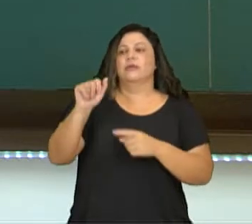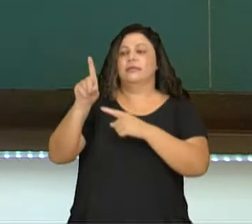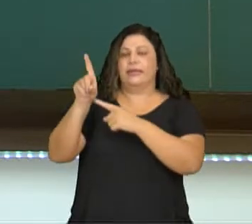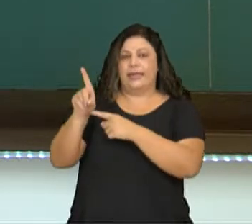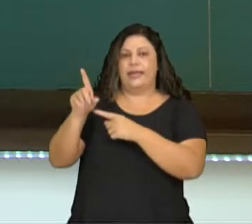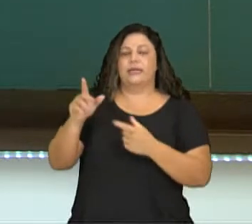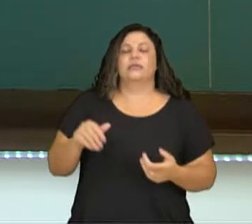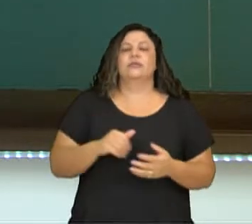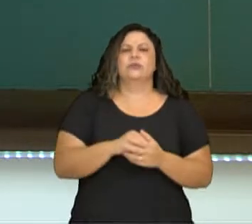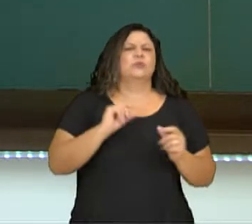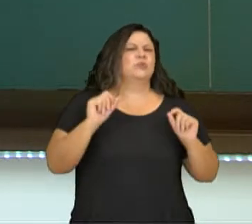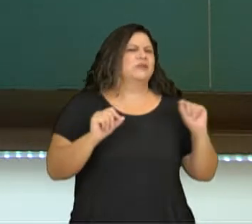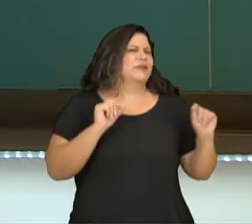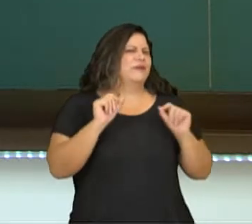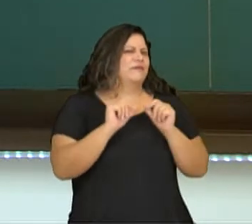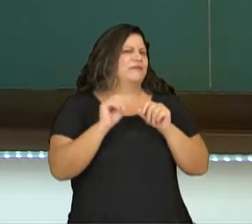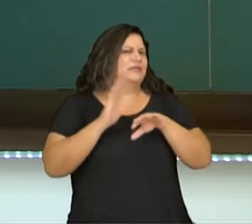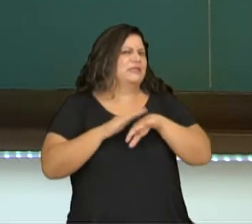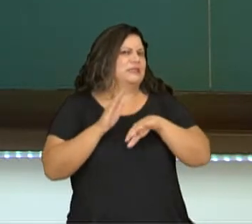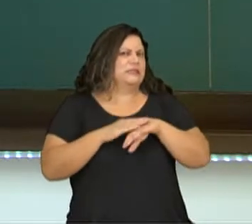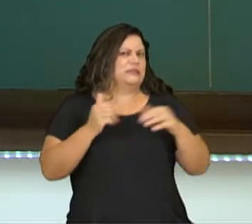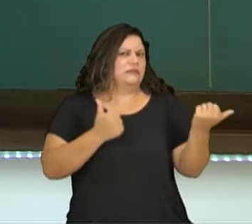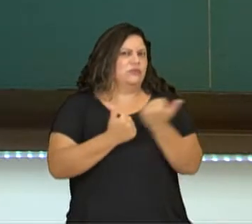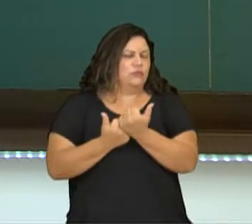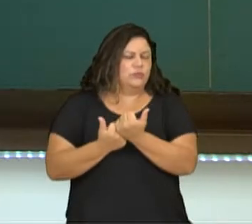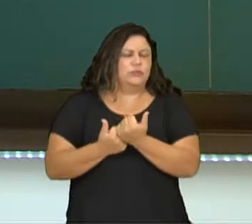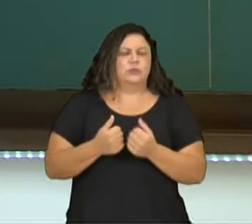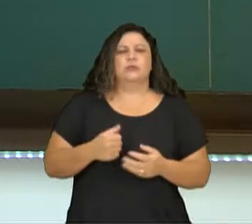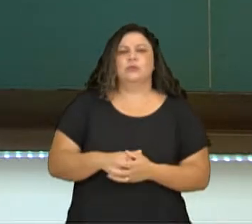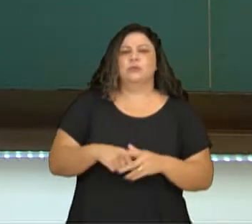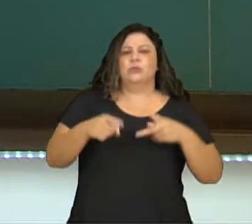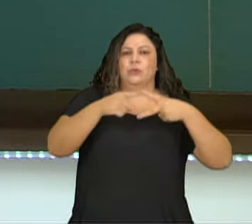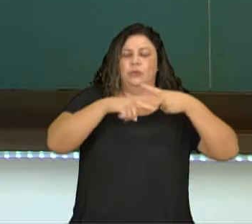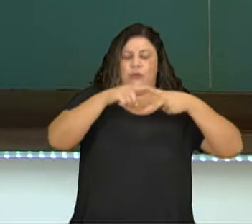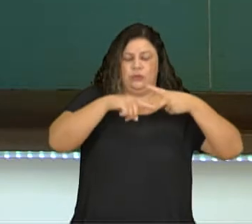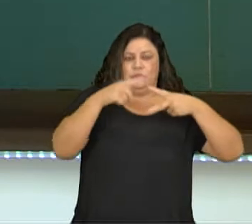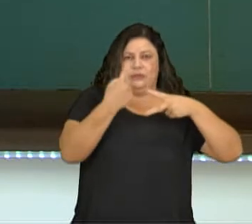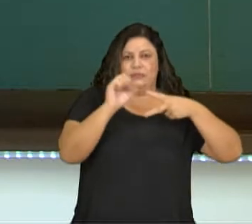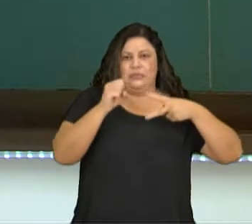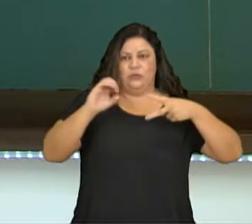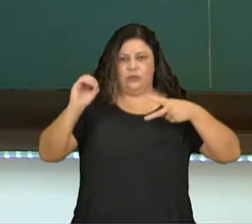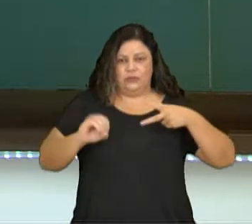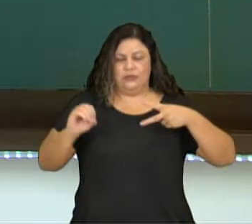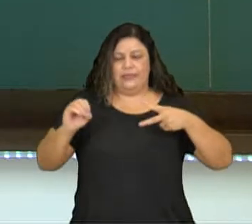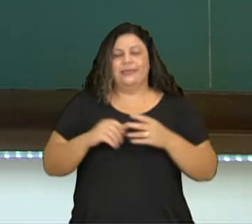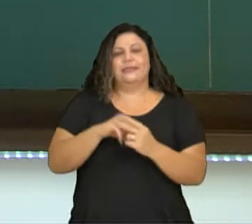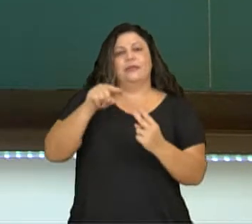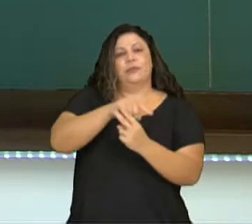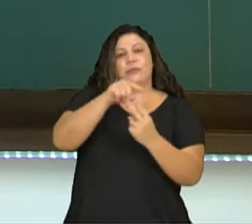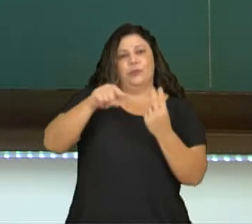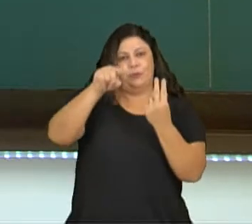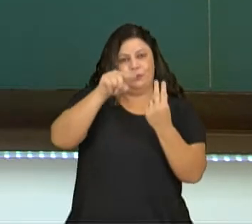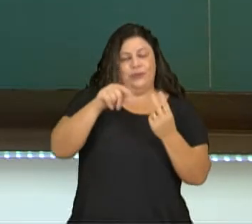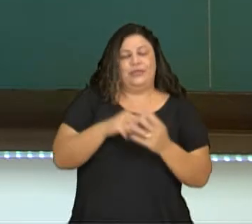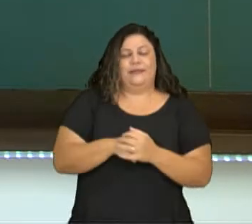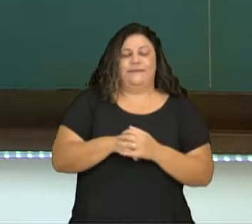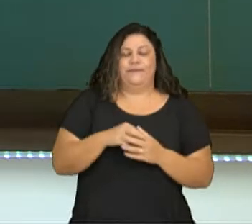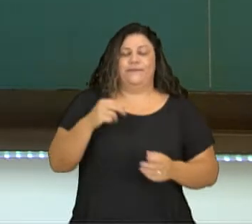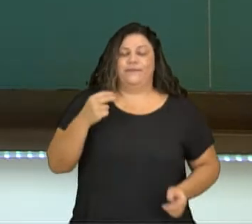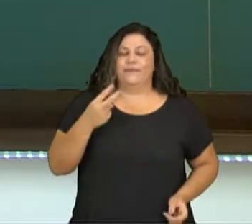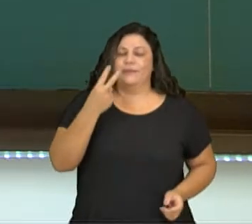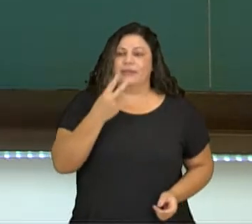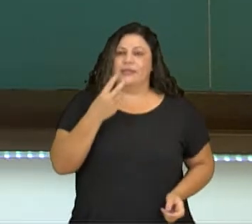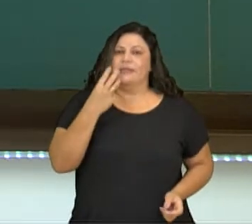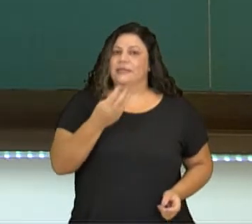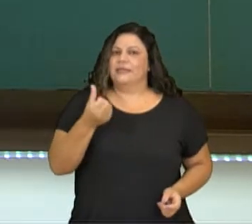O que nós fizemos aqui? Substituímos o ângulo de 180 por π e o ângulo de 360 por 2π.